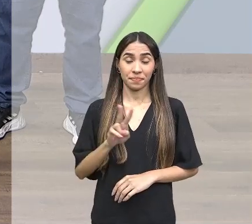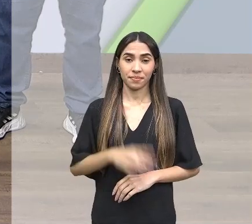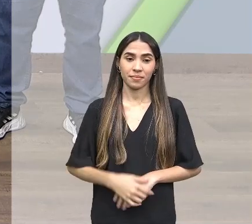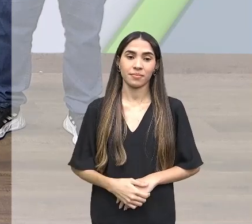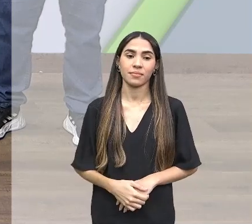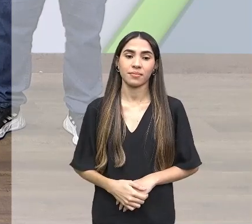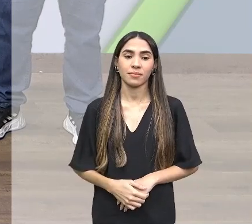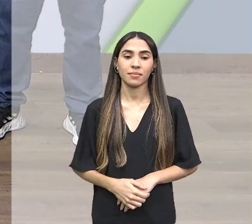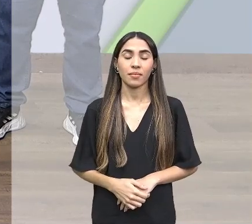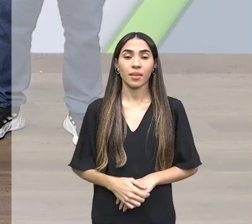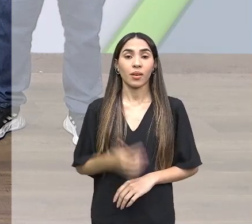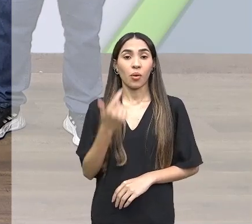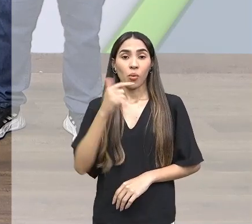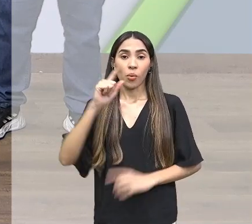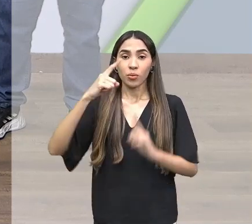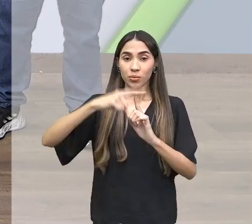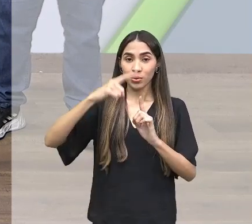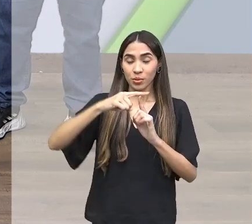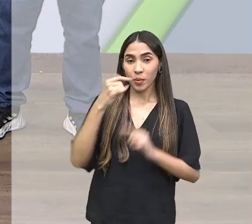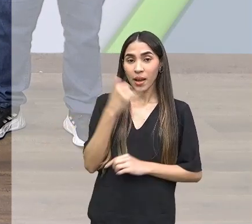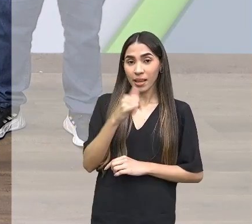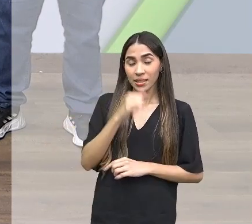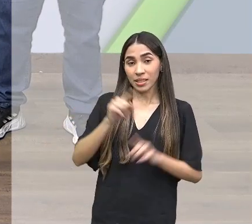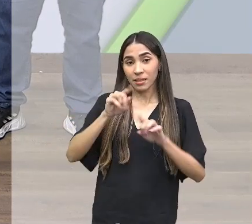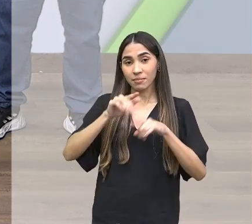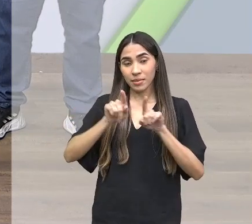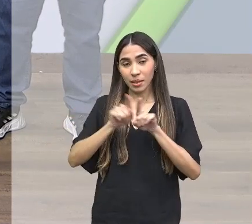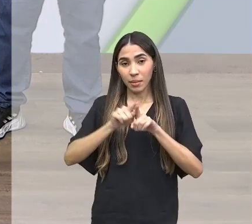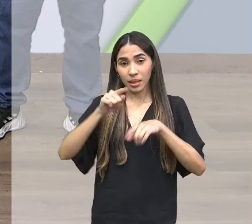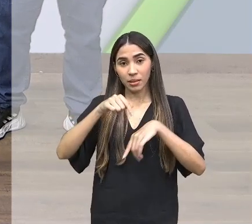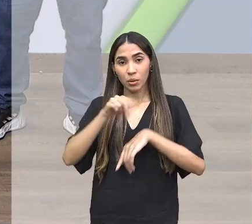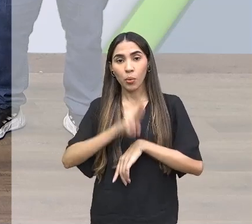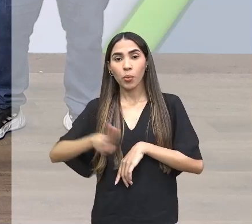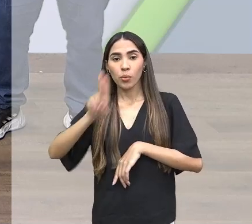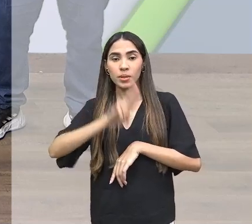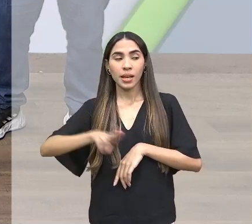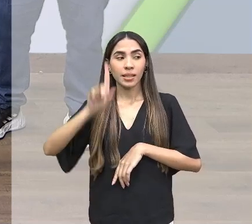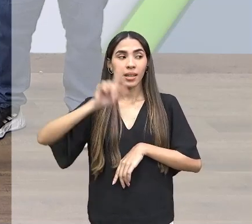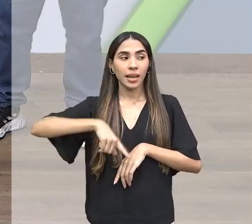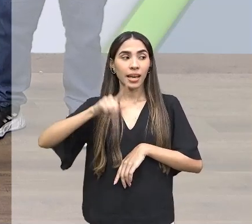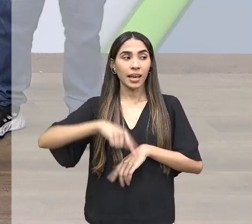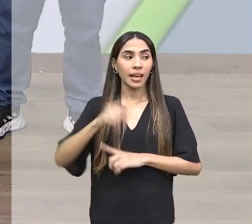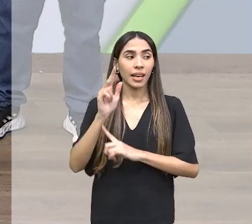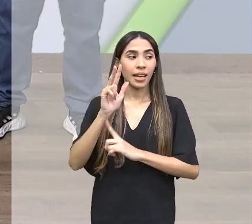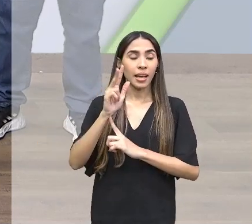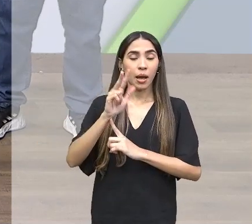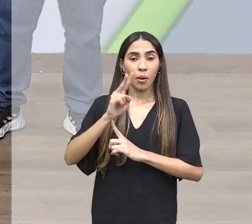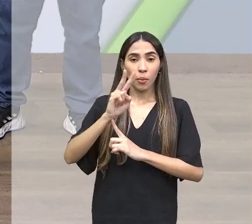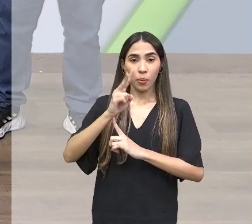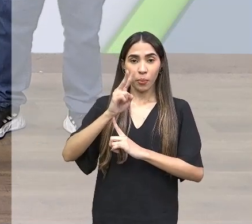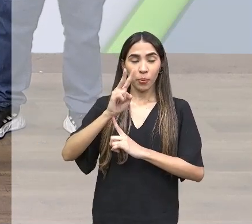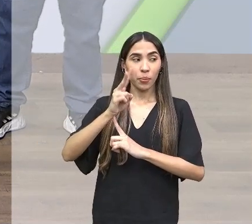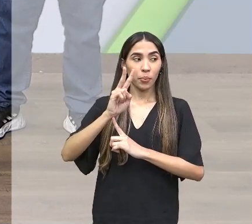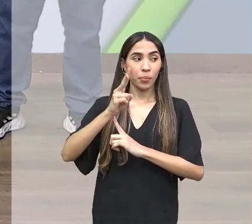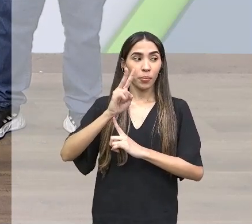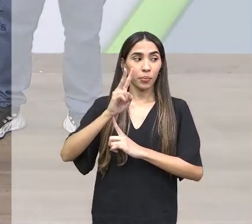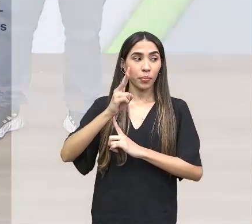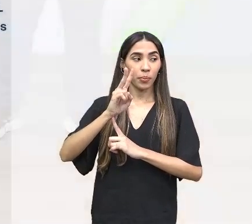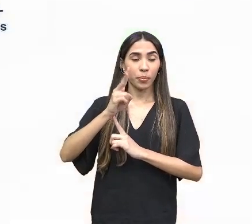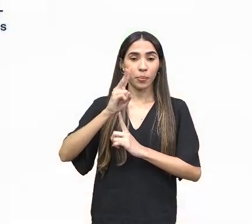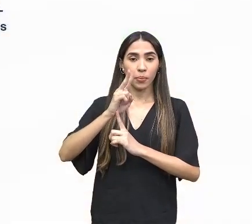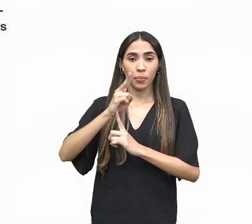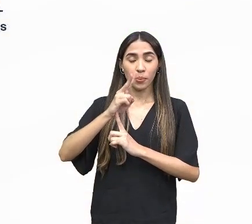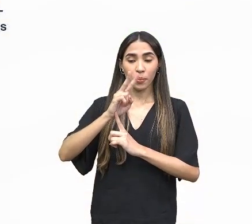certo? Outra forma de energia também muito utilizada é a energia eólica, olha só. Na energia eólica, ela é